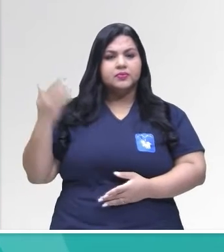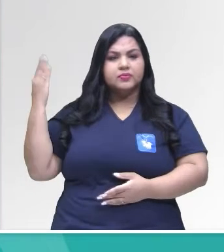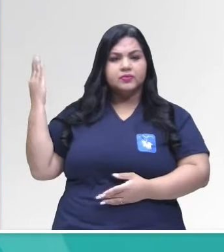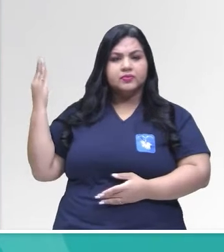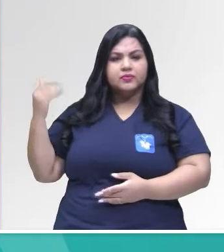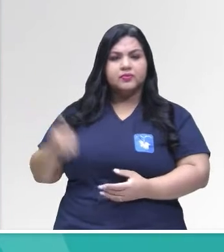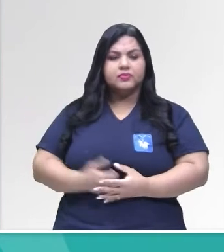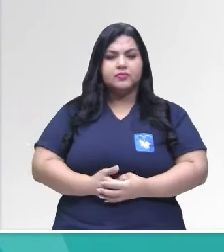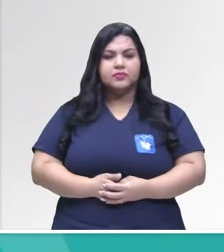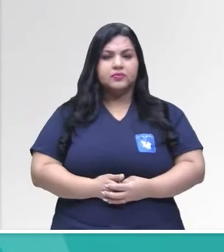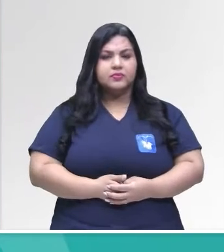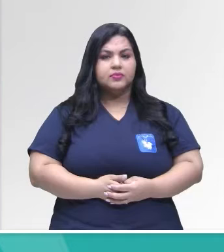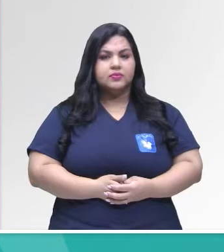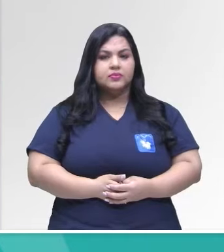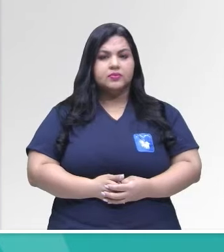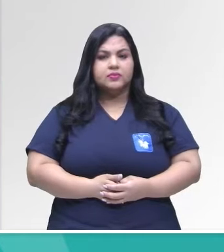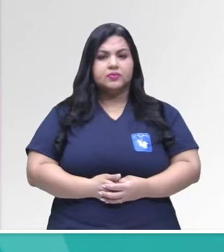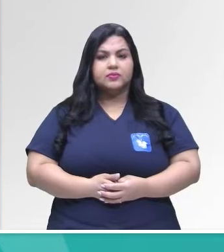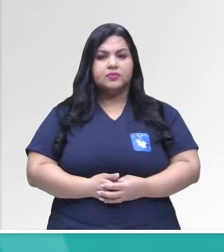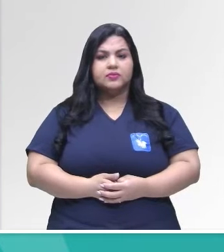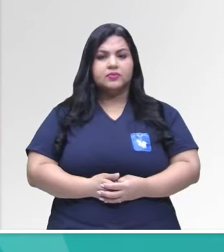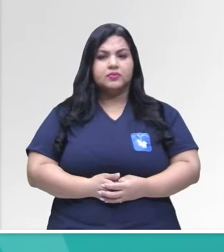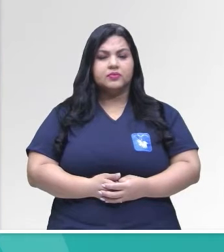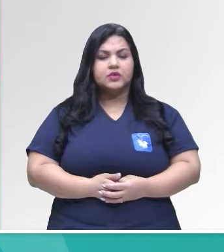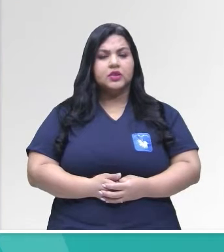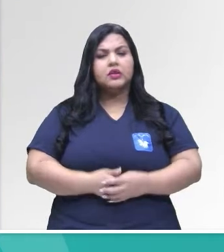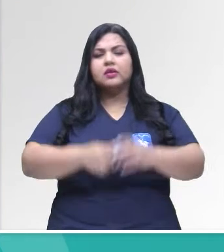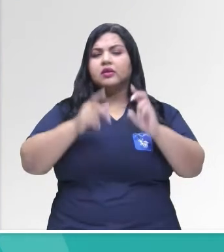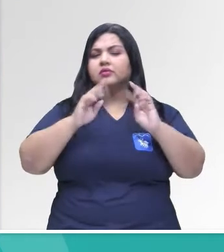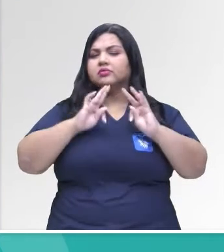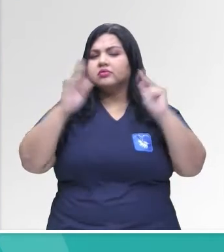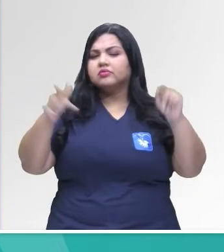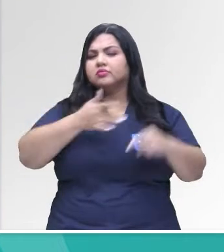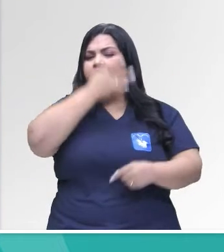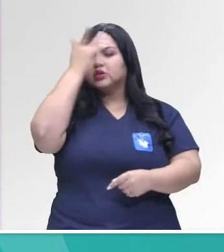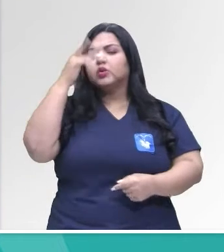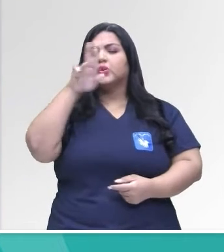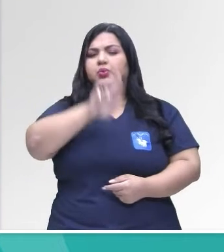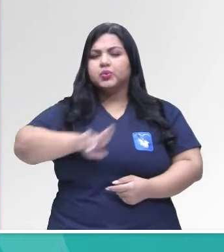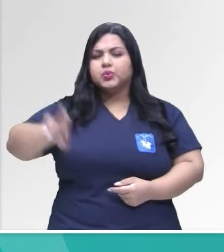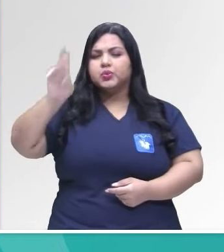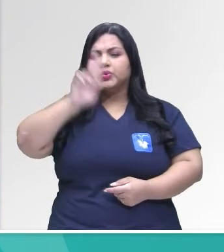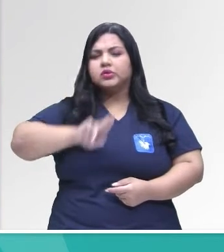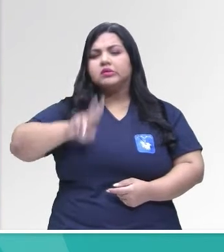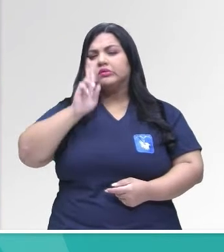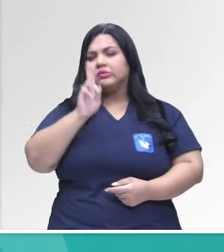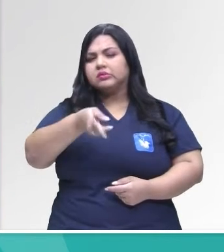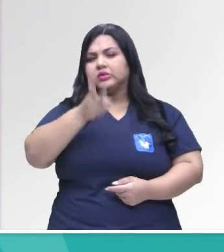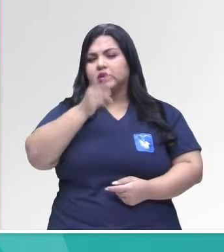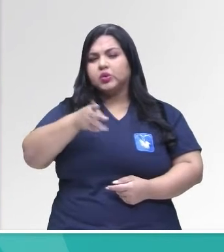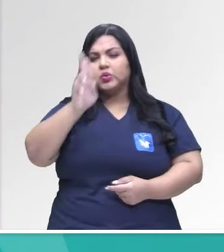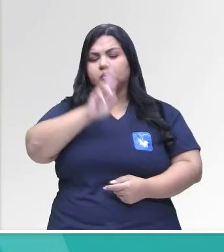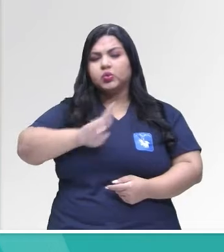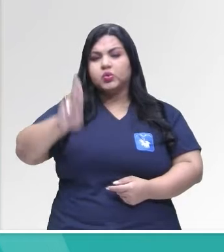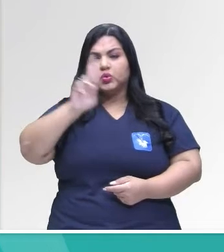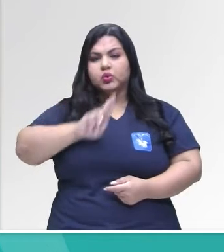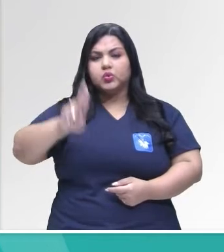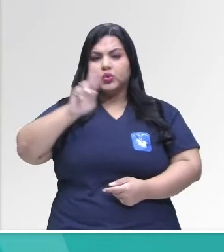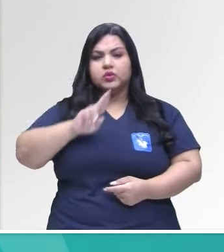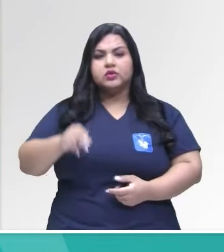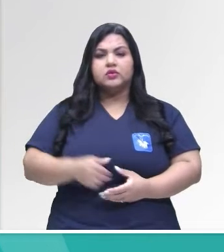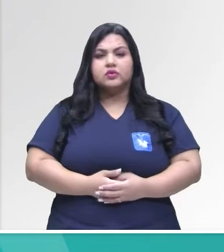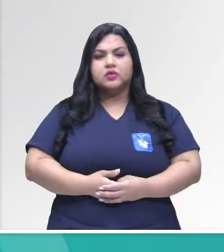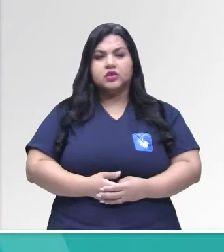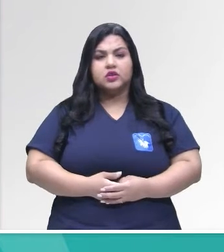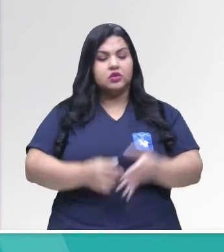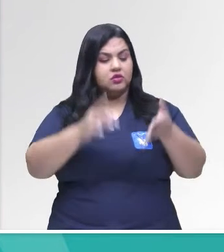post-it notes. Então, todo mundo usa muito, eles são bastante úteis, aqueles papéis que a gente gruda,